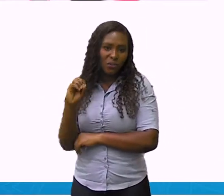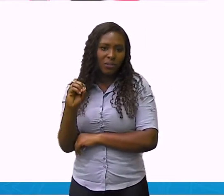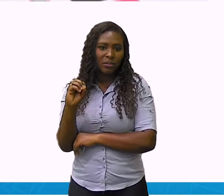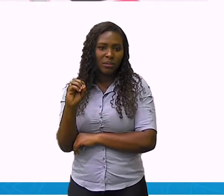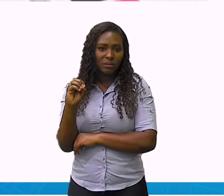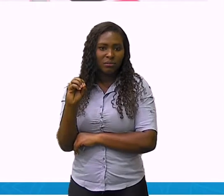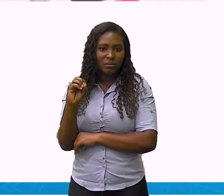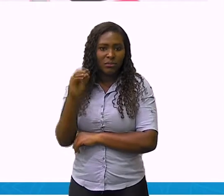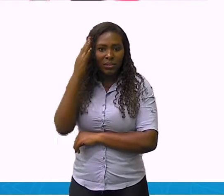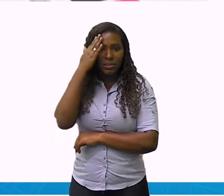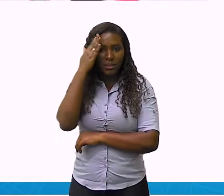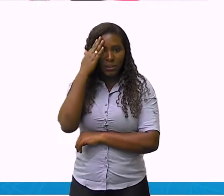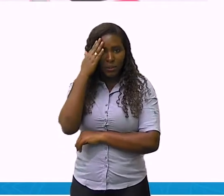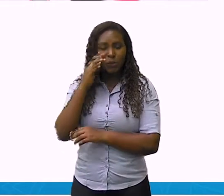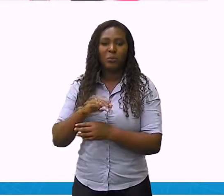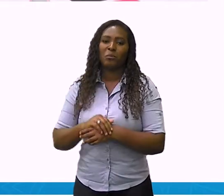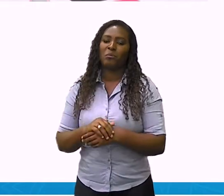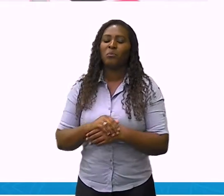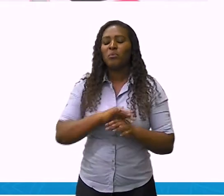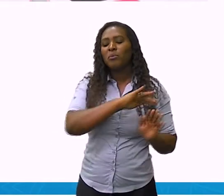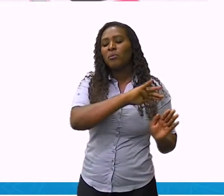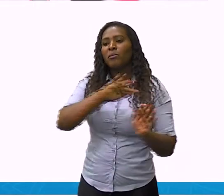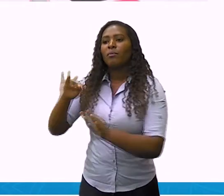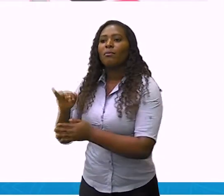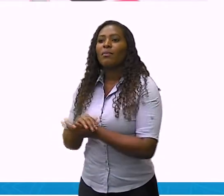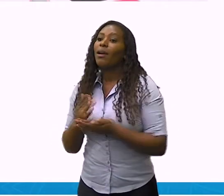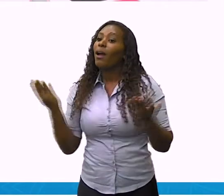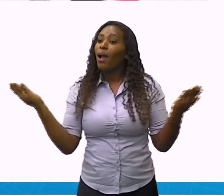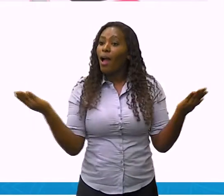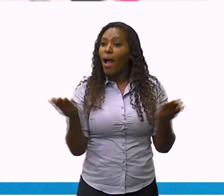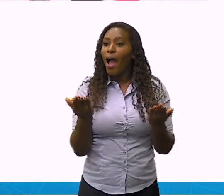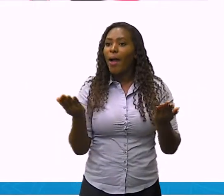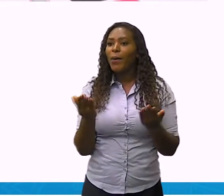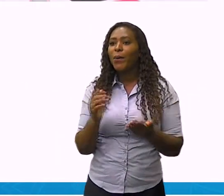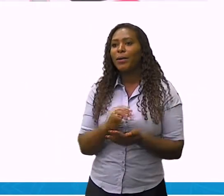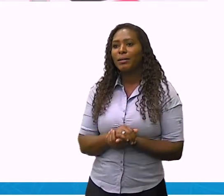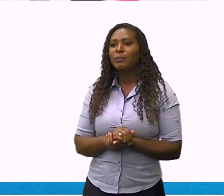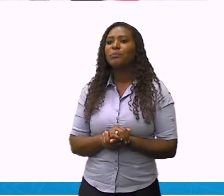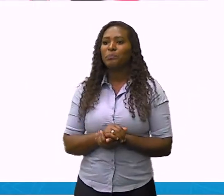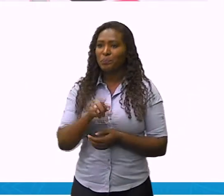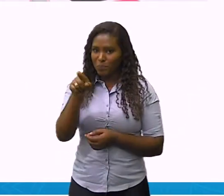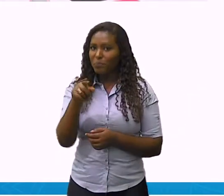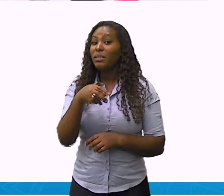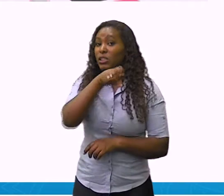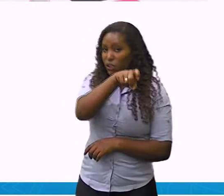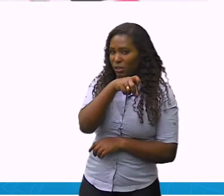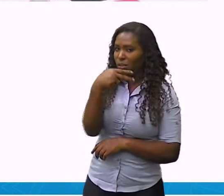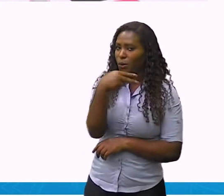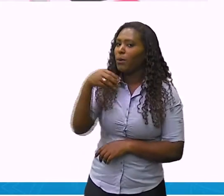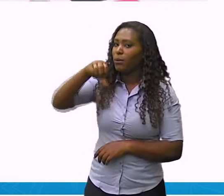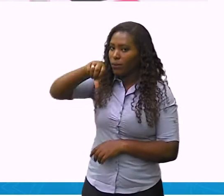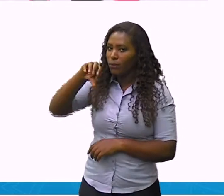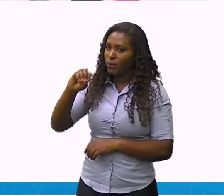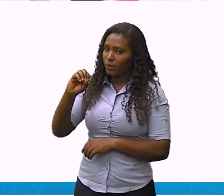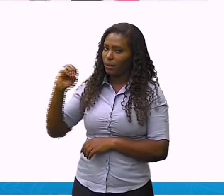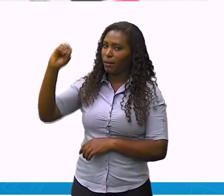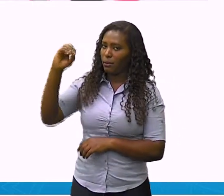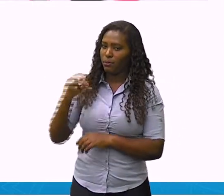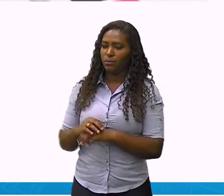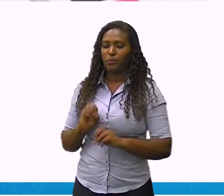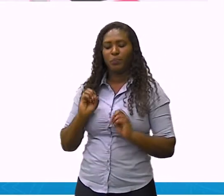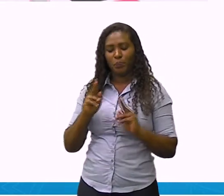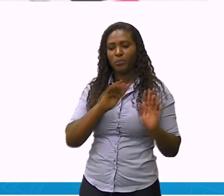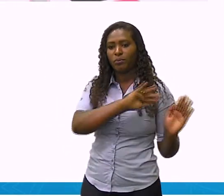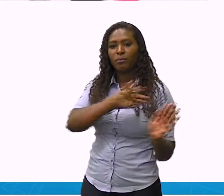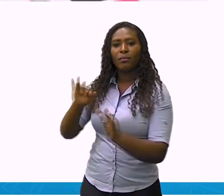que estudamos. Vamos aqui. Quais são, então só colocar aqui, x igual a 90. Quais são as